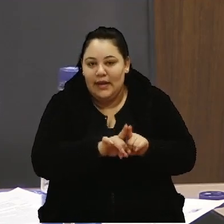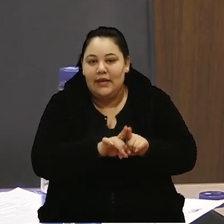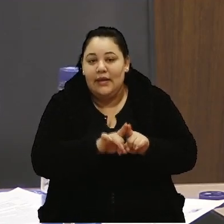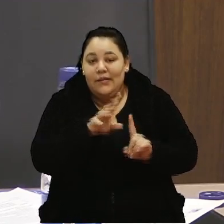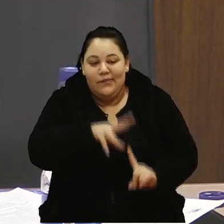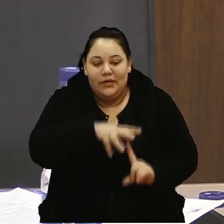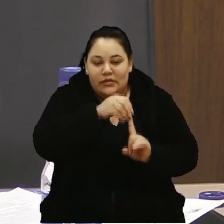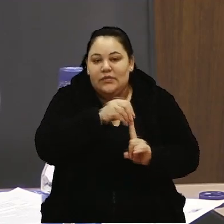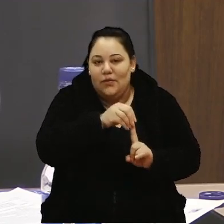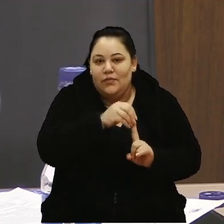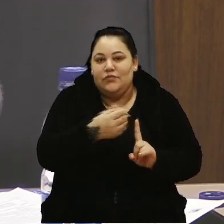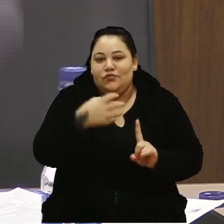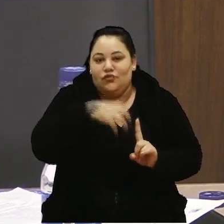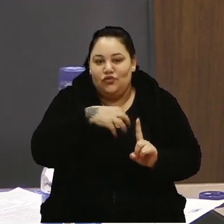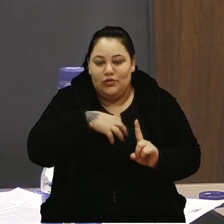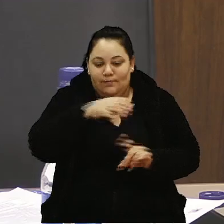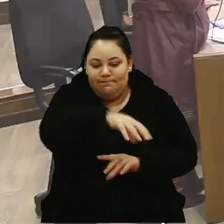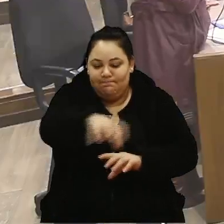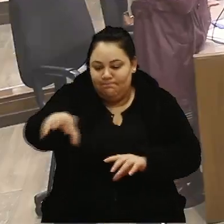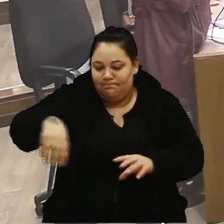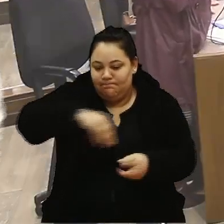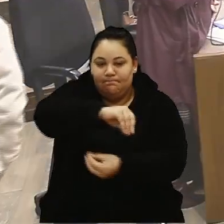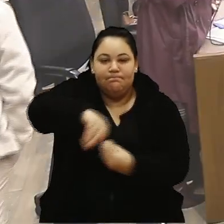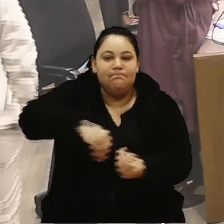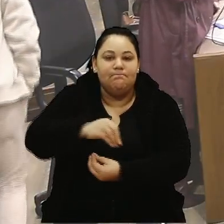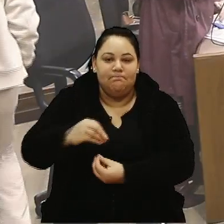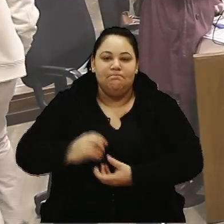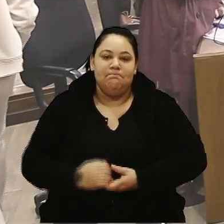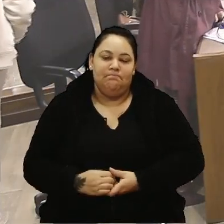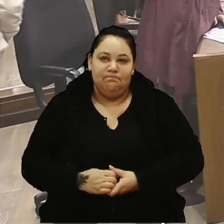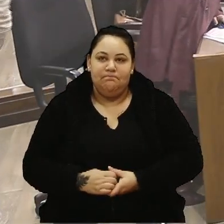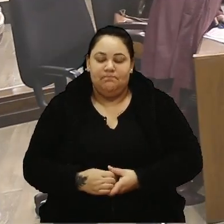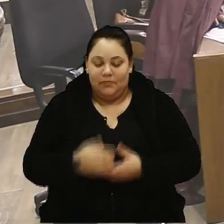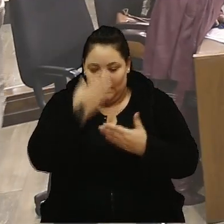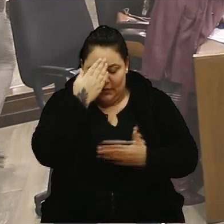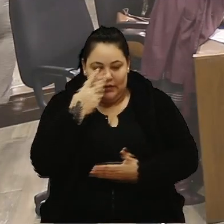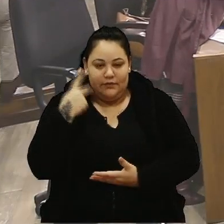principalmente de forma intersetorial. Obrigada, vereador. Com a palavra, vereador.